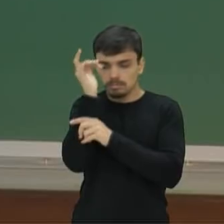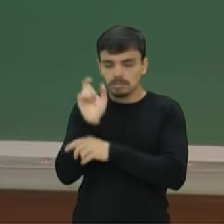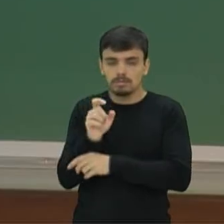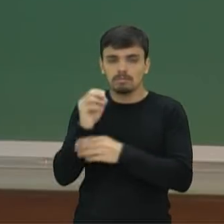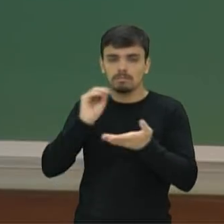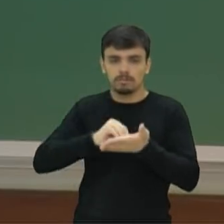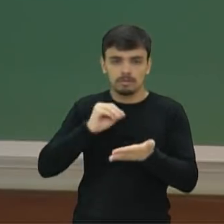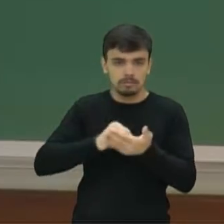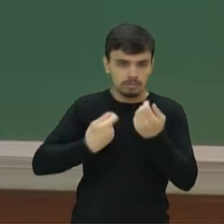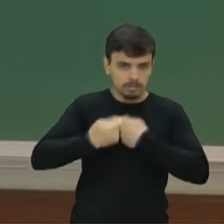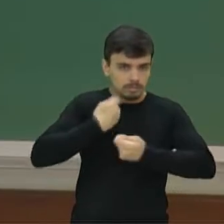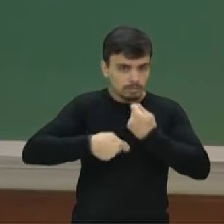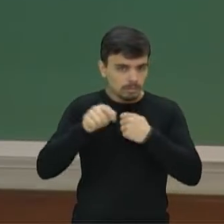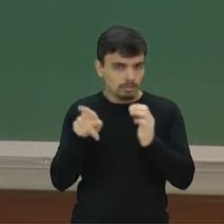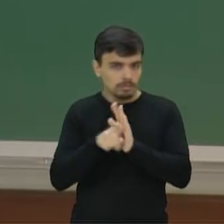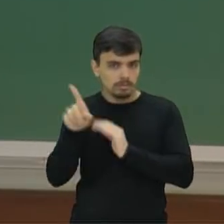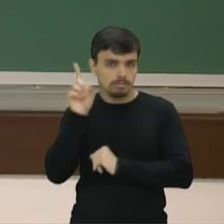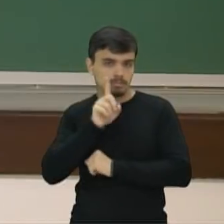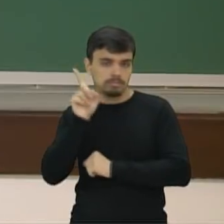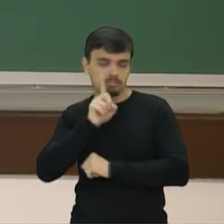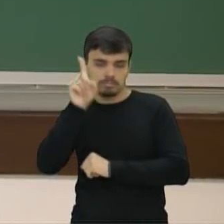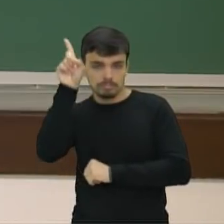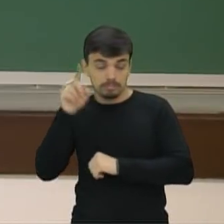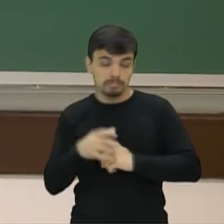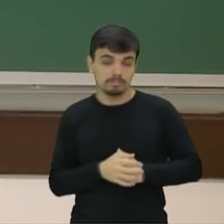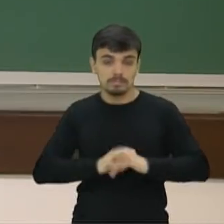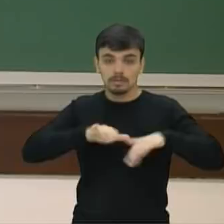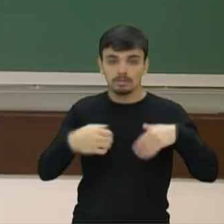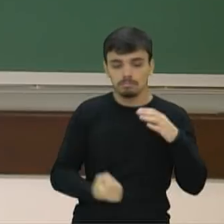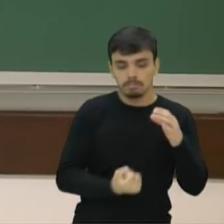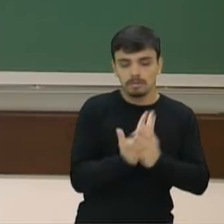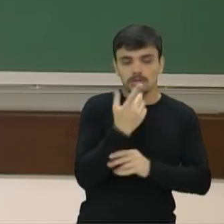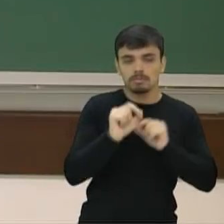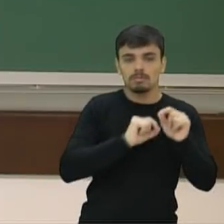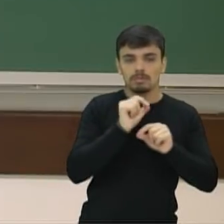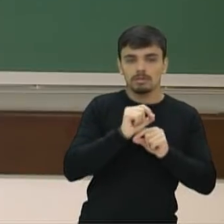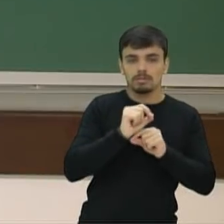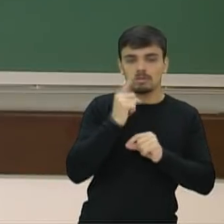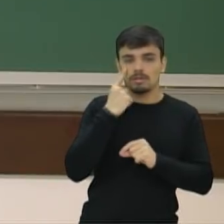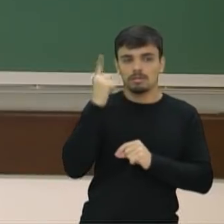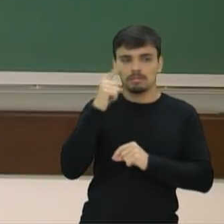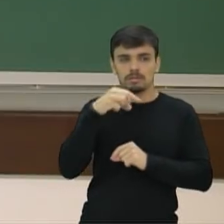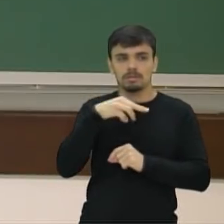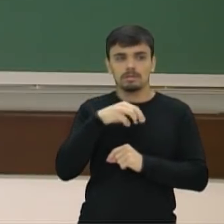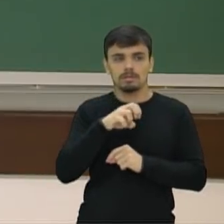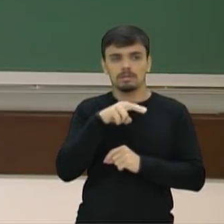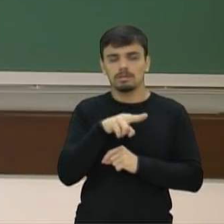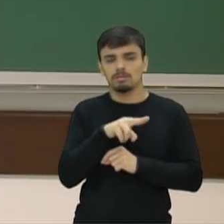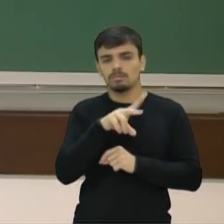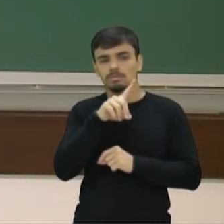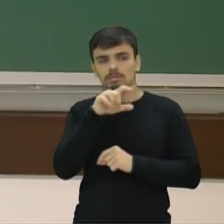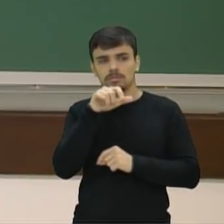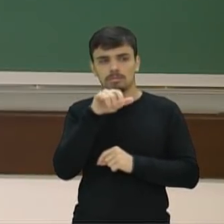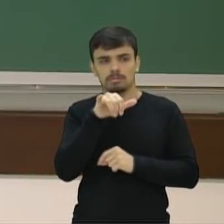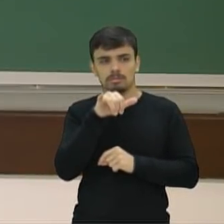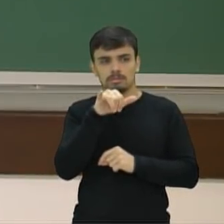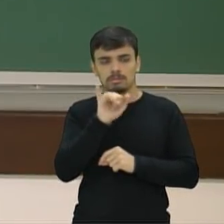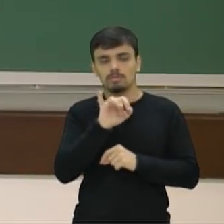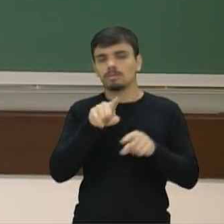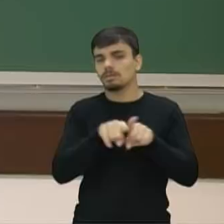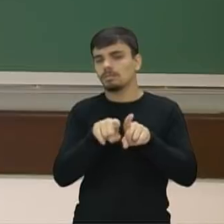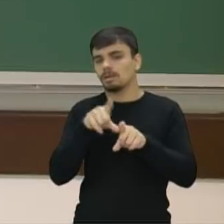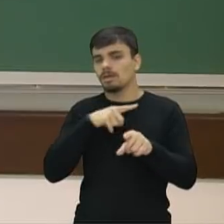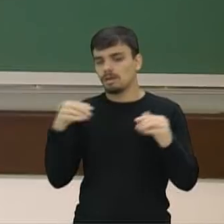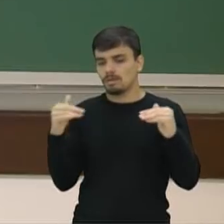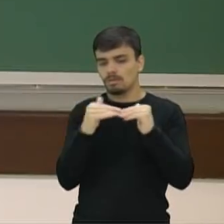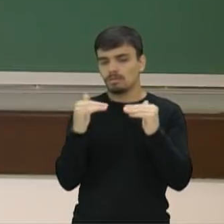precariedade econômica nos Estados Unidos. E aí o que surge? O New Deal. O New Deal é um novo acordo que, para que haja